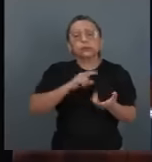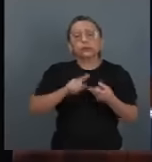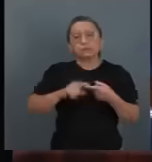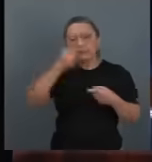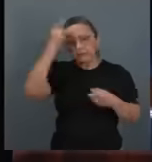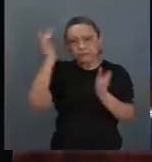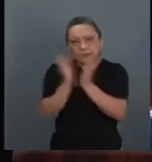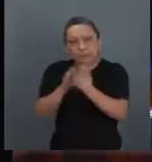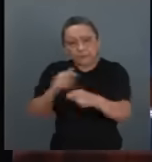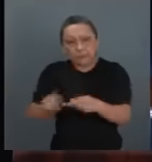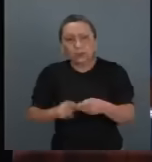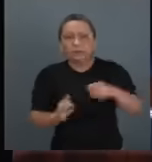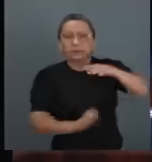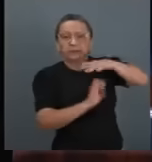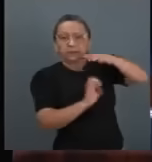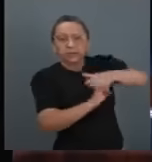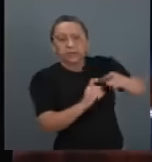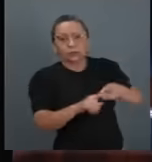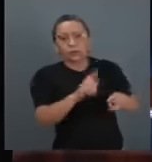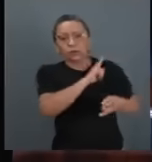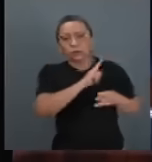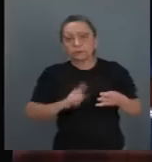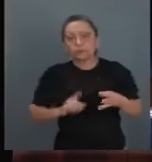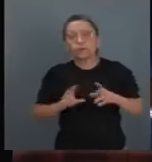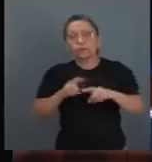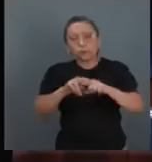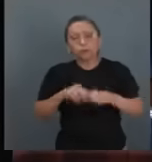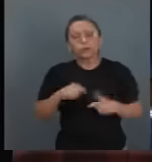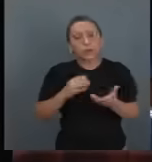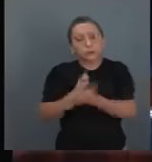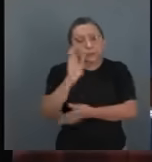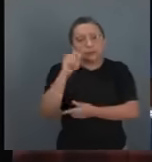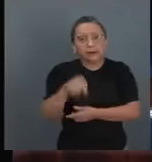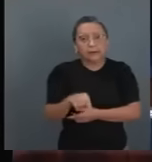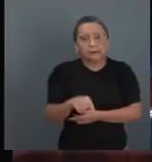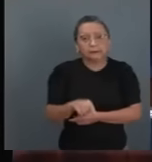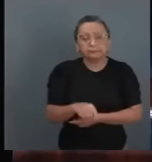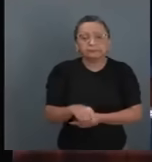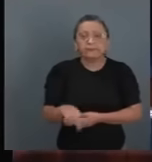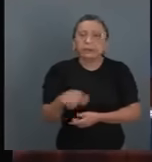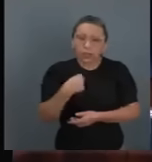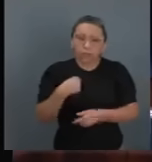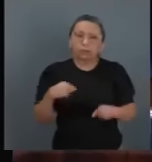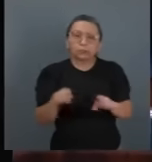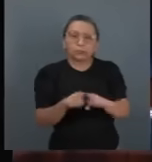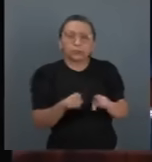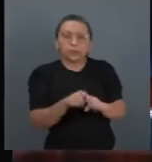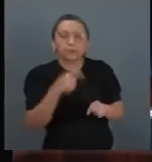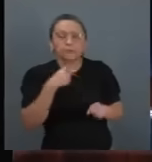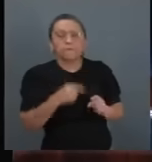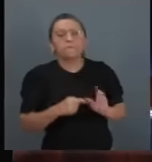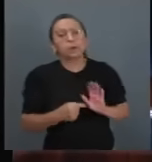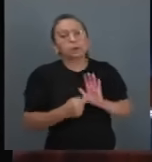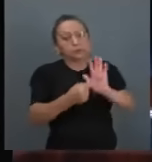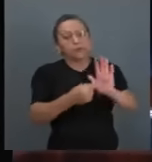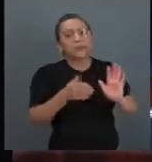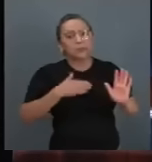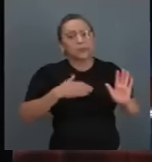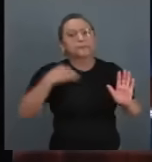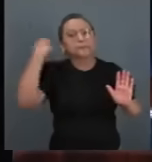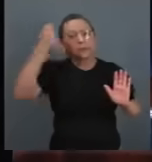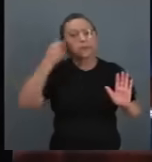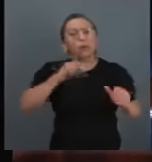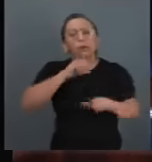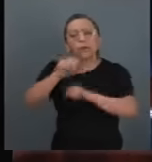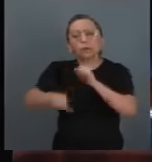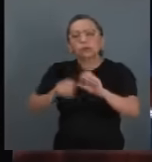trabalhador, empresário e governantes, e por isso foi sancionada. Eu também apontei as minhas preocupações com mudança